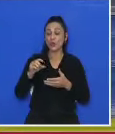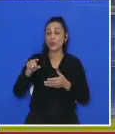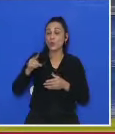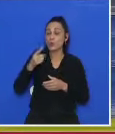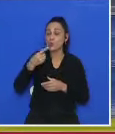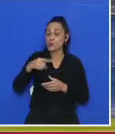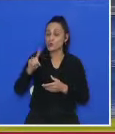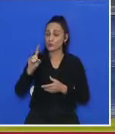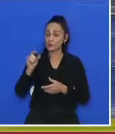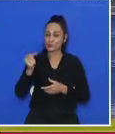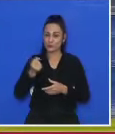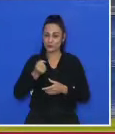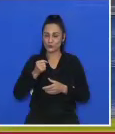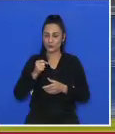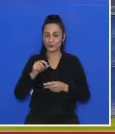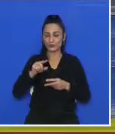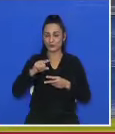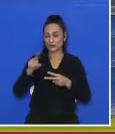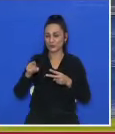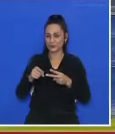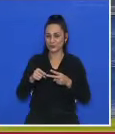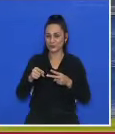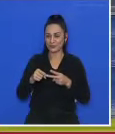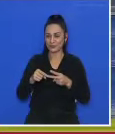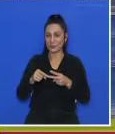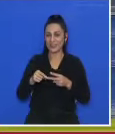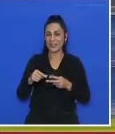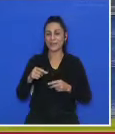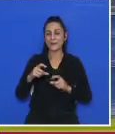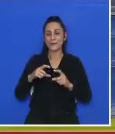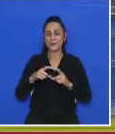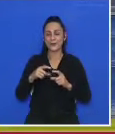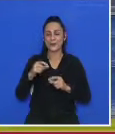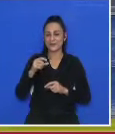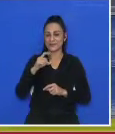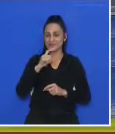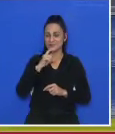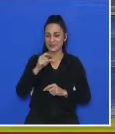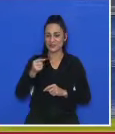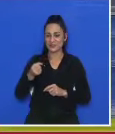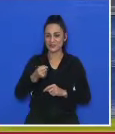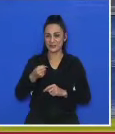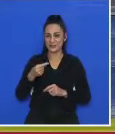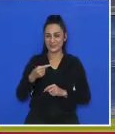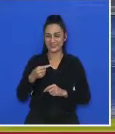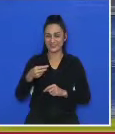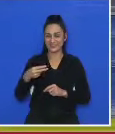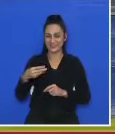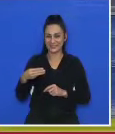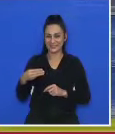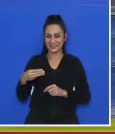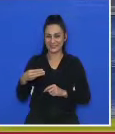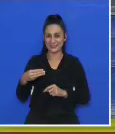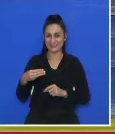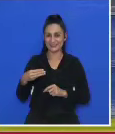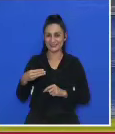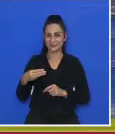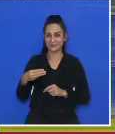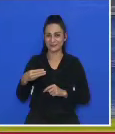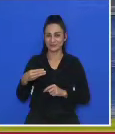sexto e último número do segundo sorteio da dupla cena. Bola verde, número 13. Verde, 13.